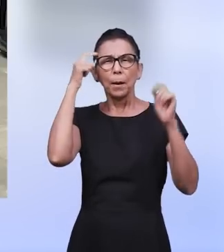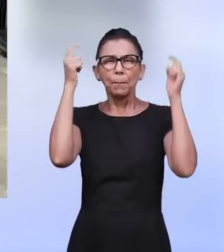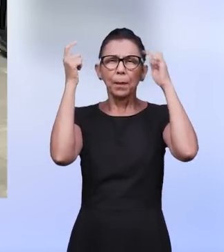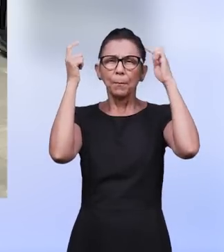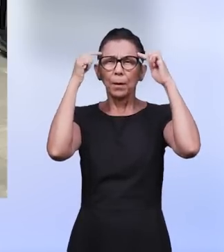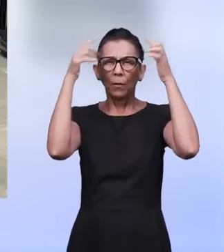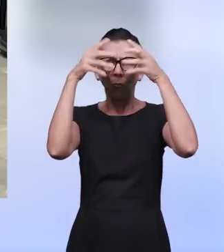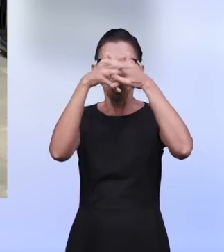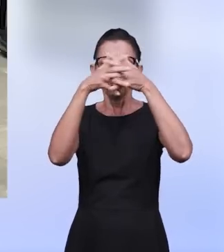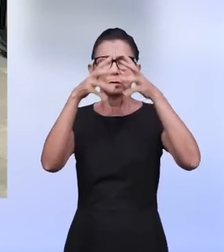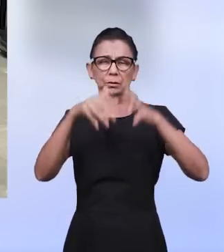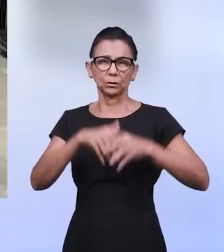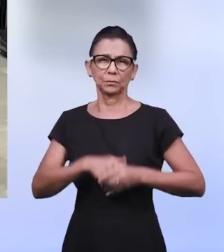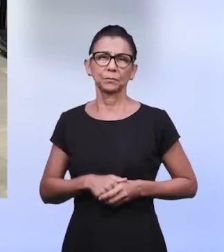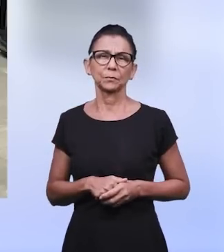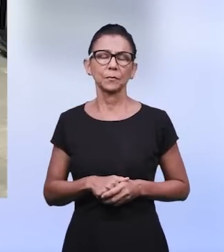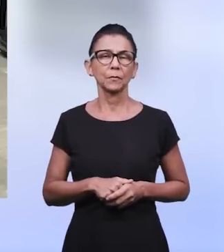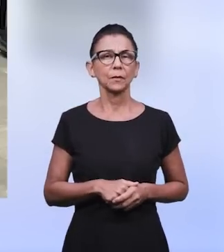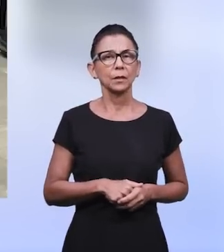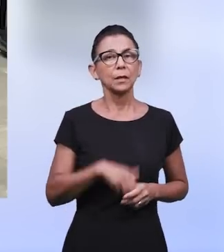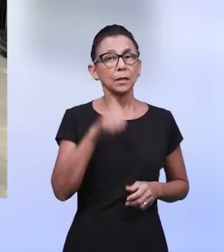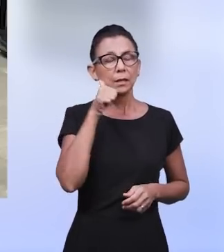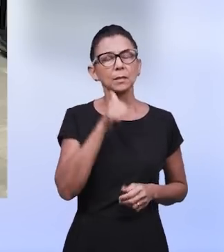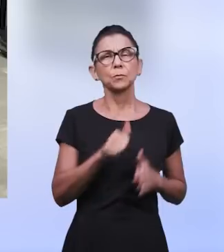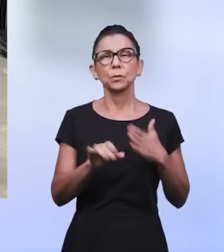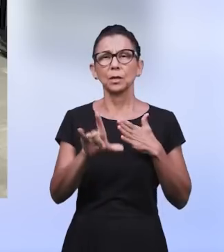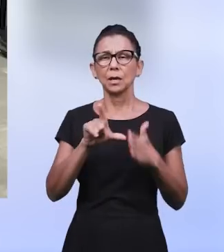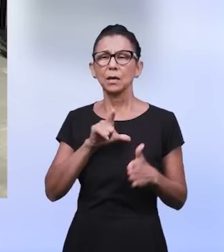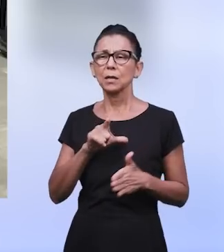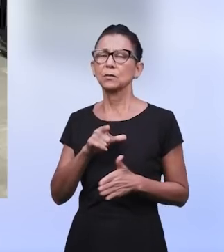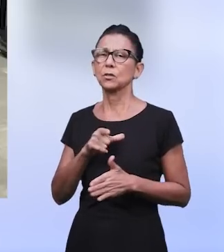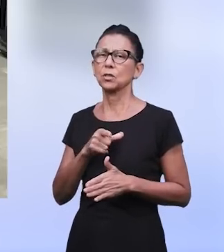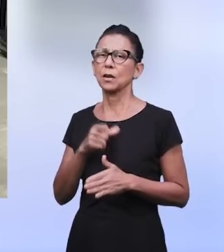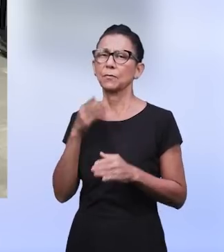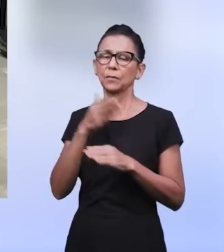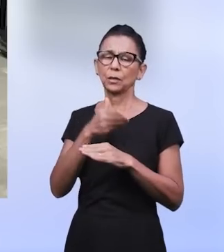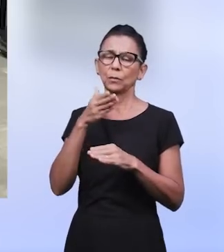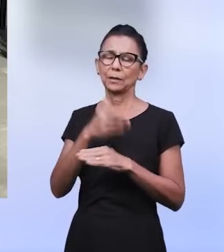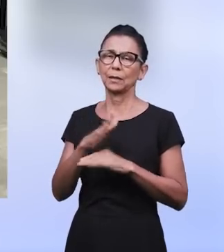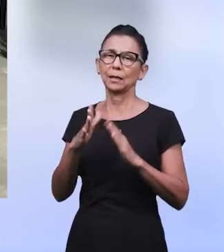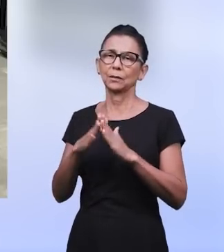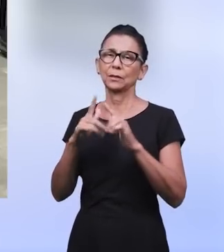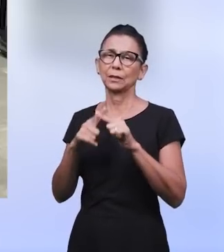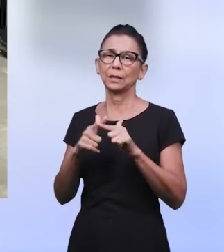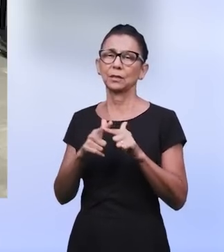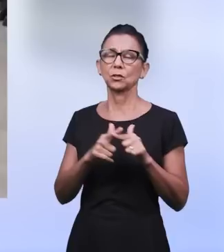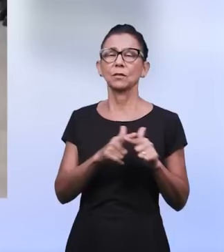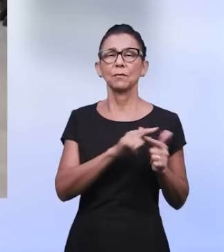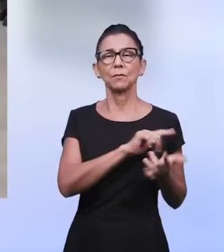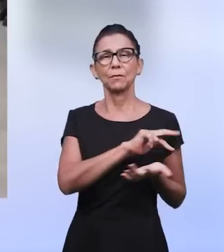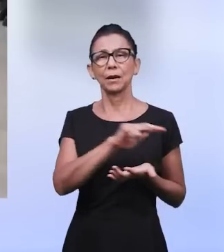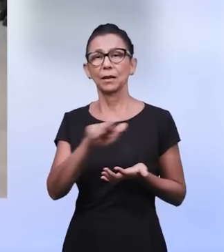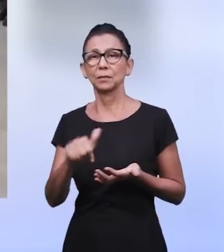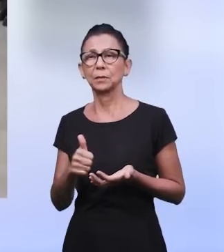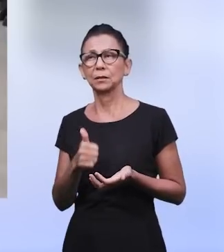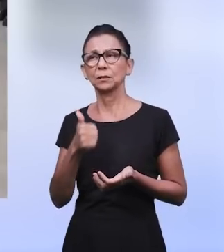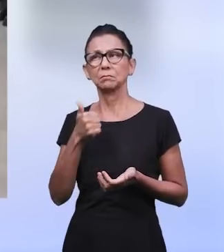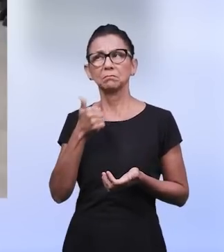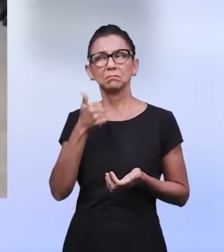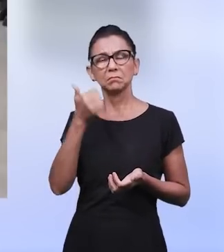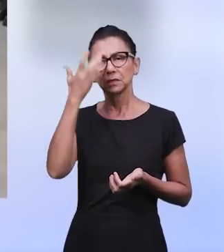ter frequentado diversas igrejas, ela ainda não havia compreendido o projeto de salvação de Deus para a vida do